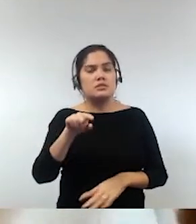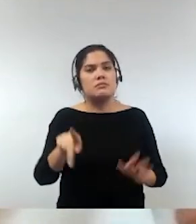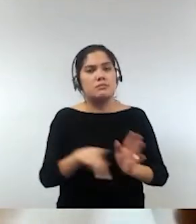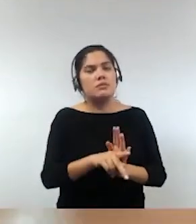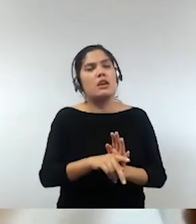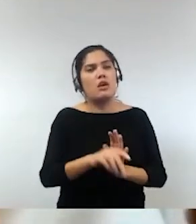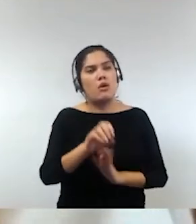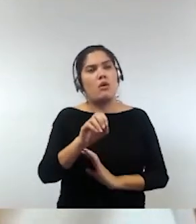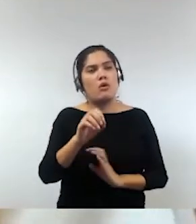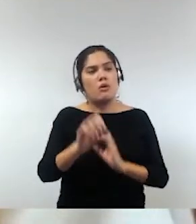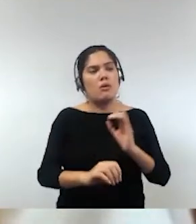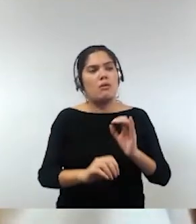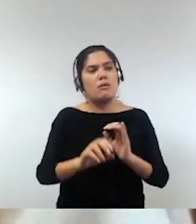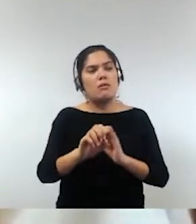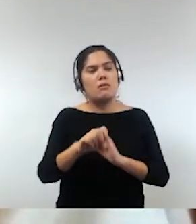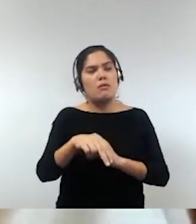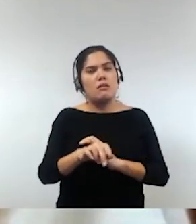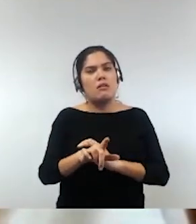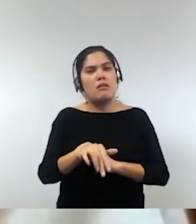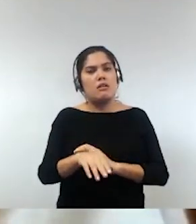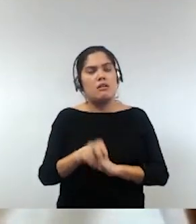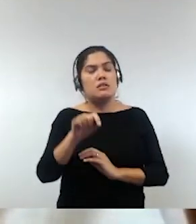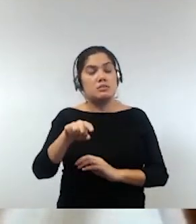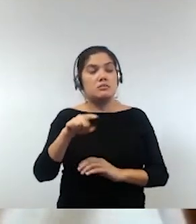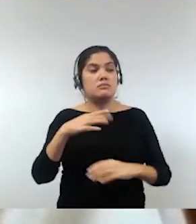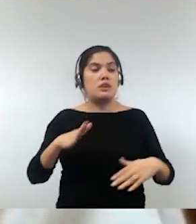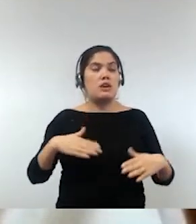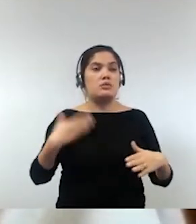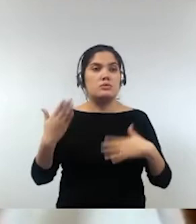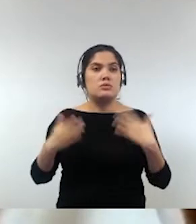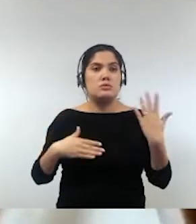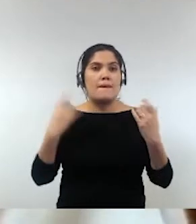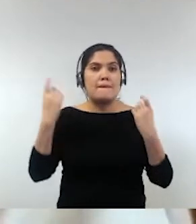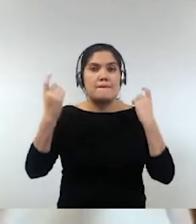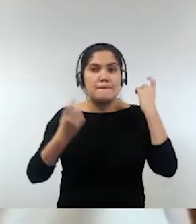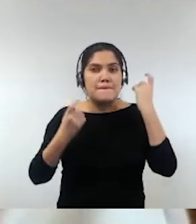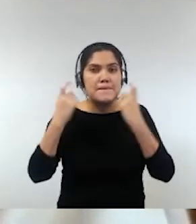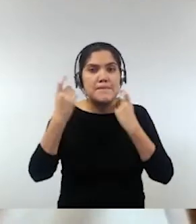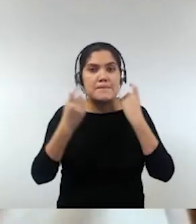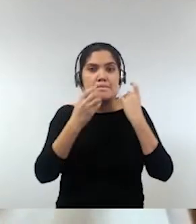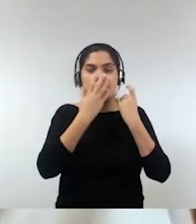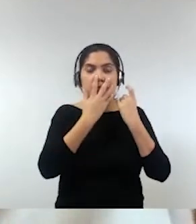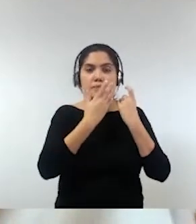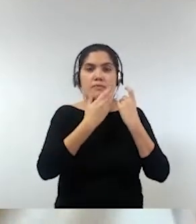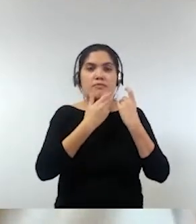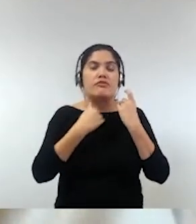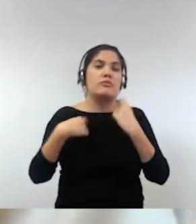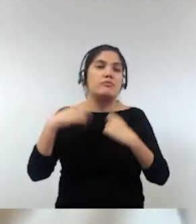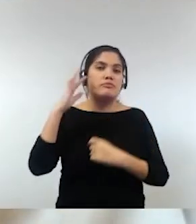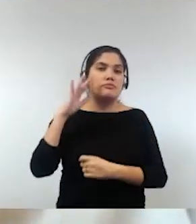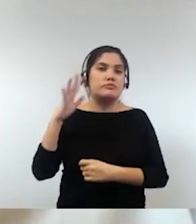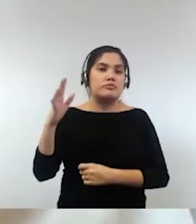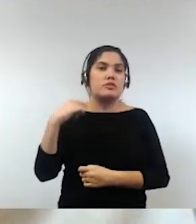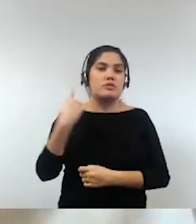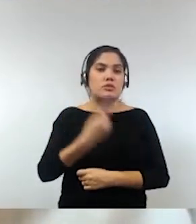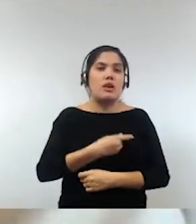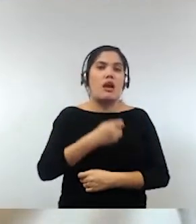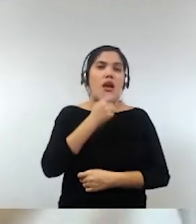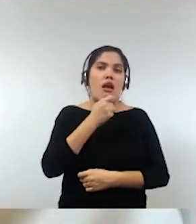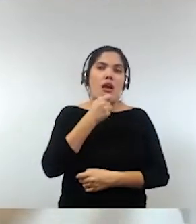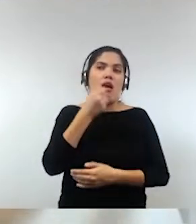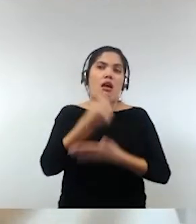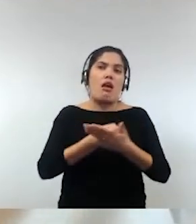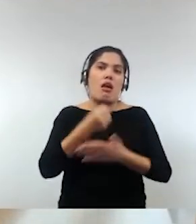online, e aquilo me assustou e me preocupou muito. Eu pensava o seguinte: nós estamos ainda